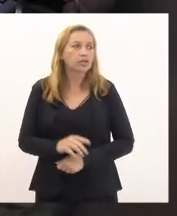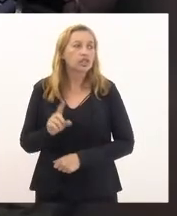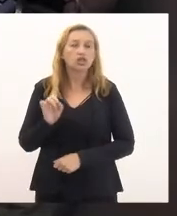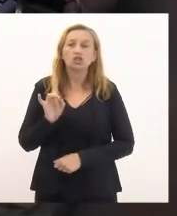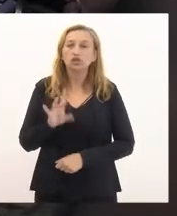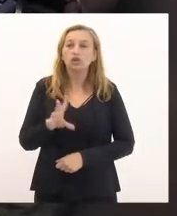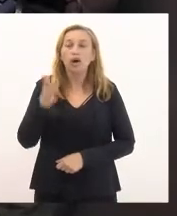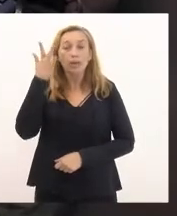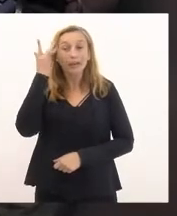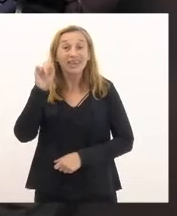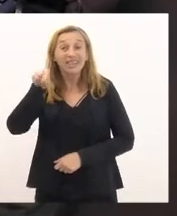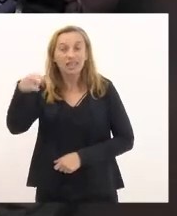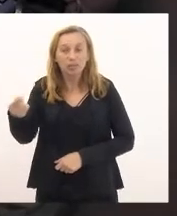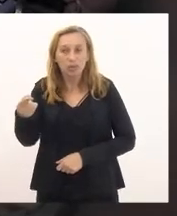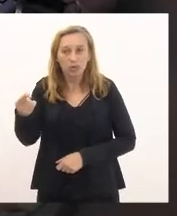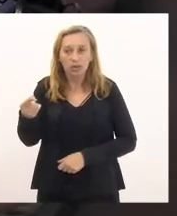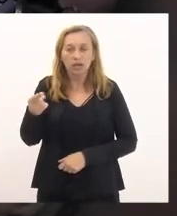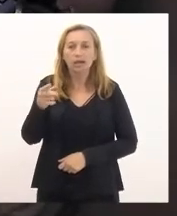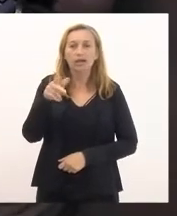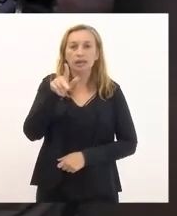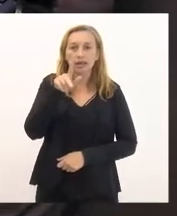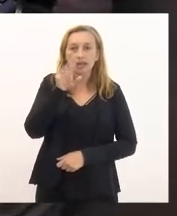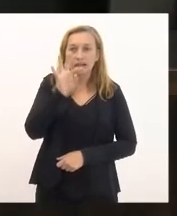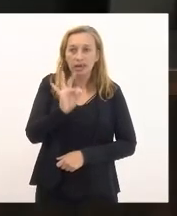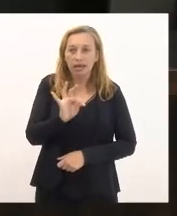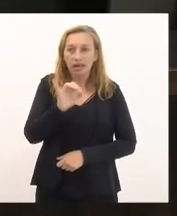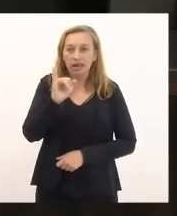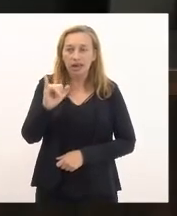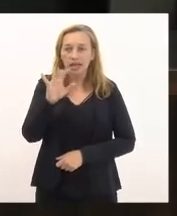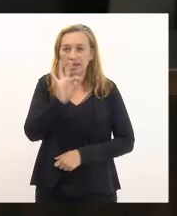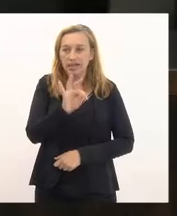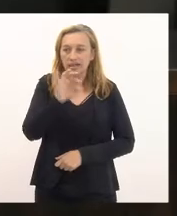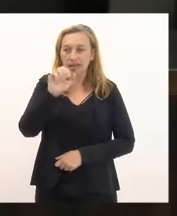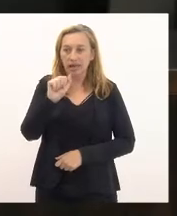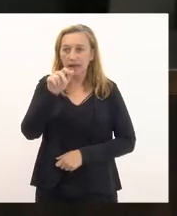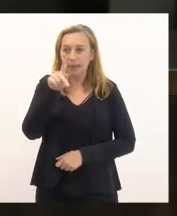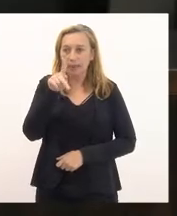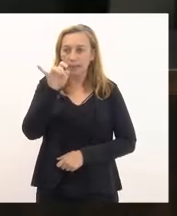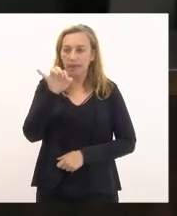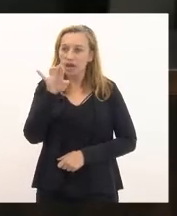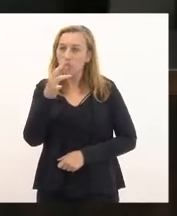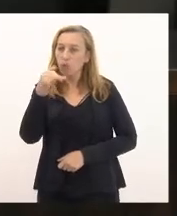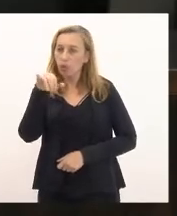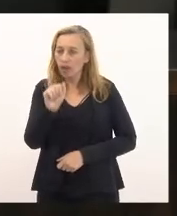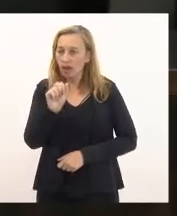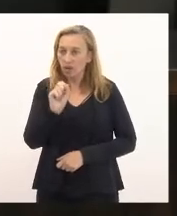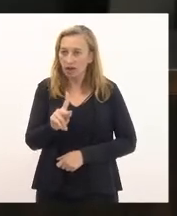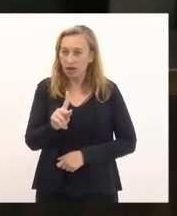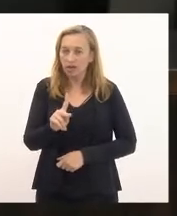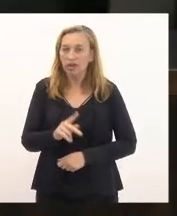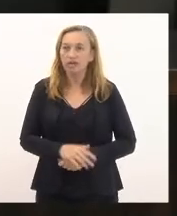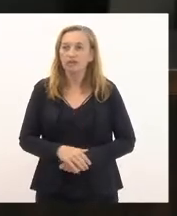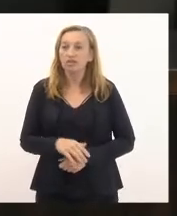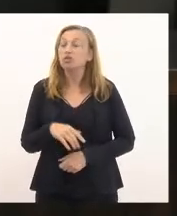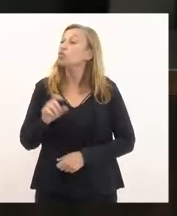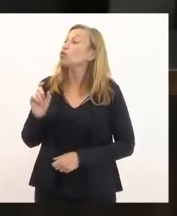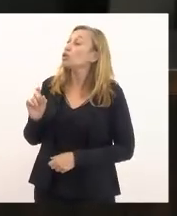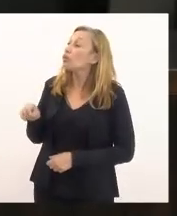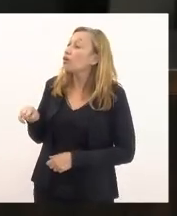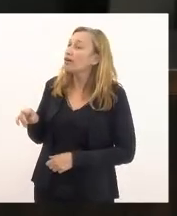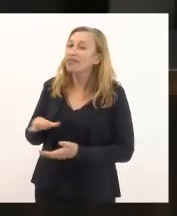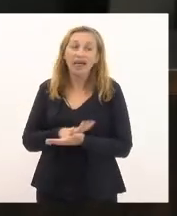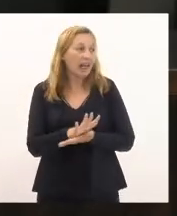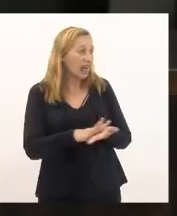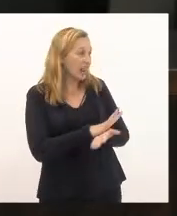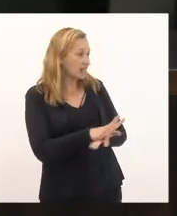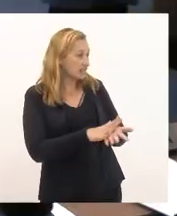quinta, amanhã e depois em Itaperuna. Duas reuniões grandes. O que foi? Nada, presidente. Só cheguei